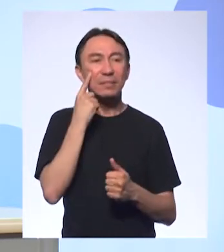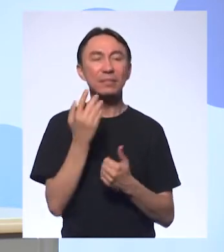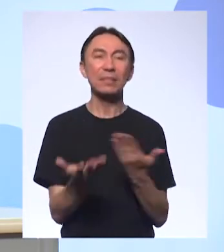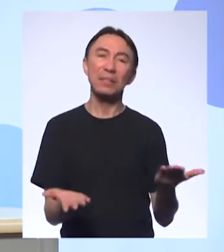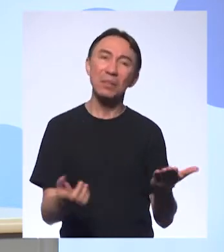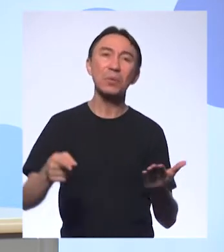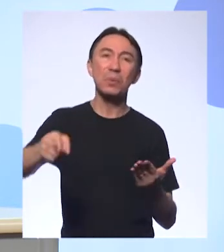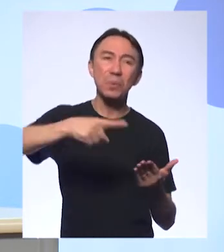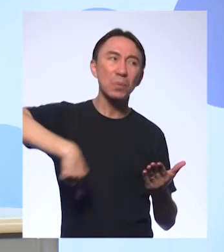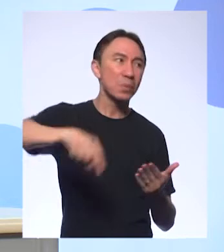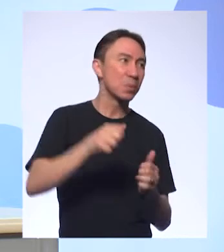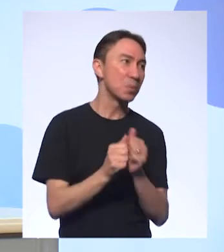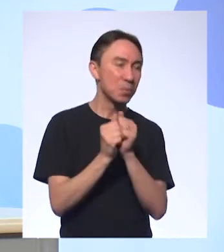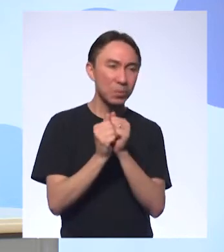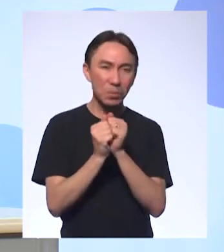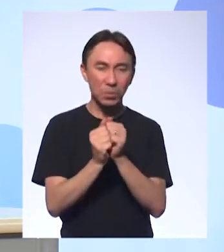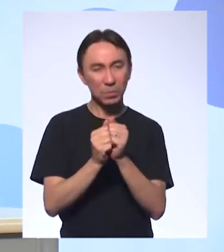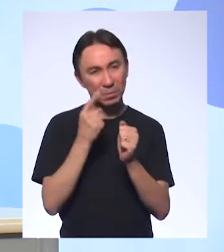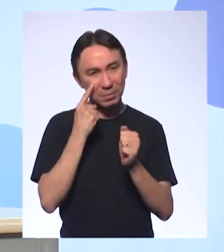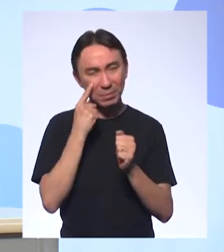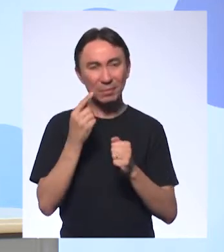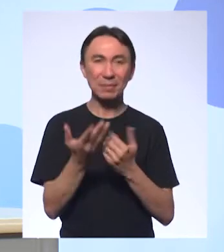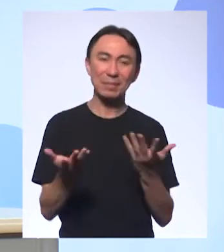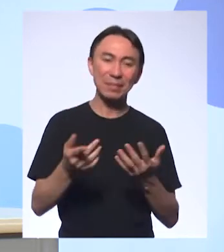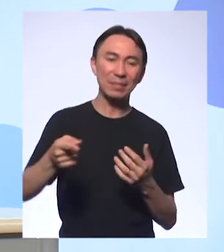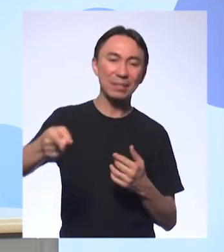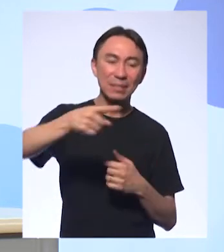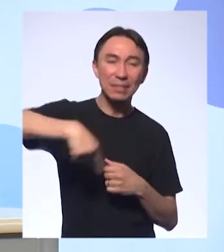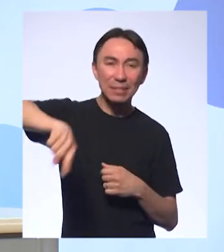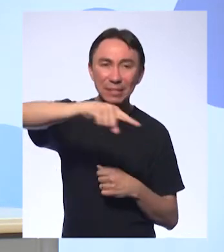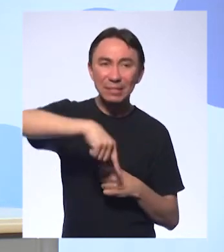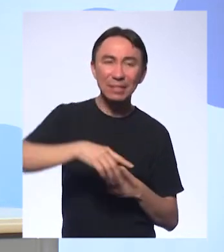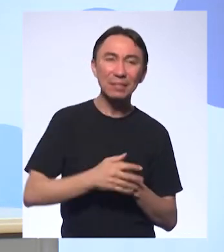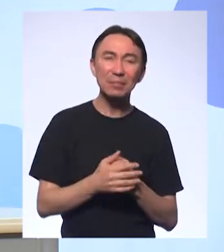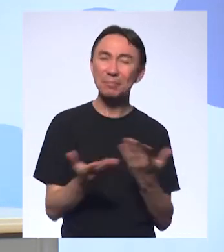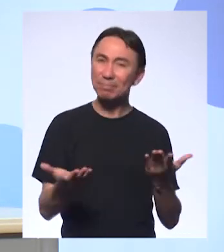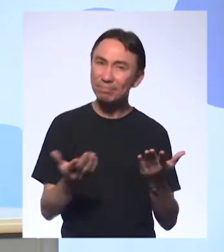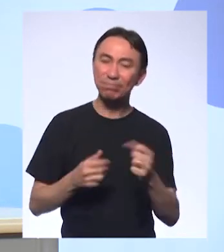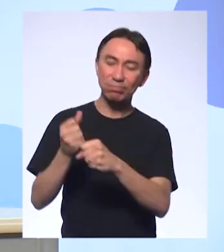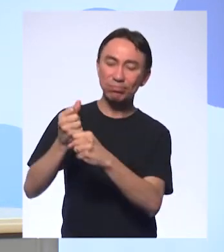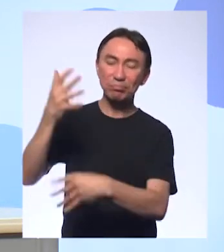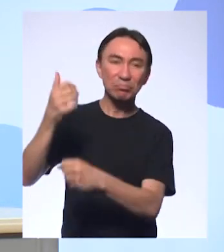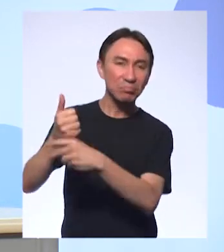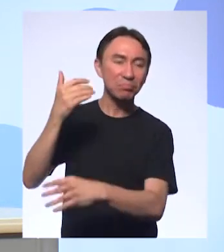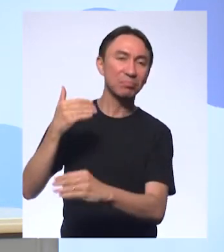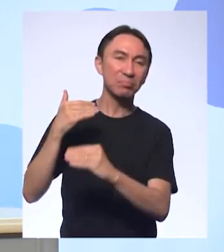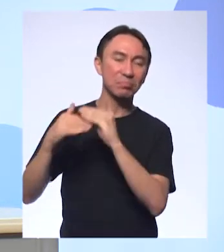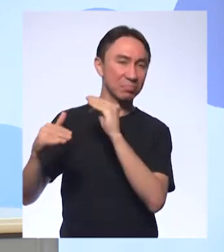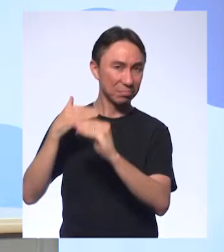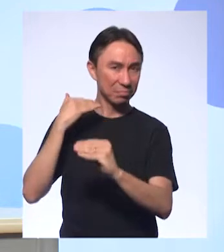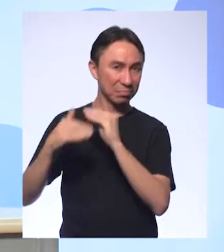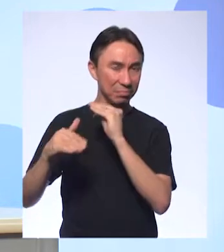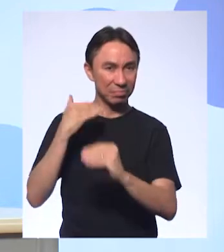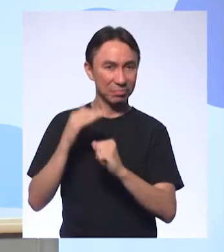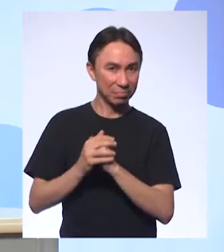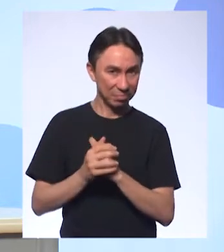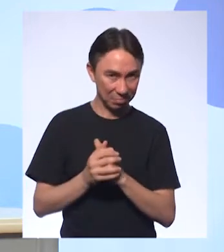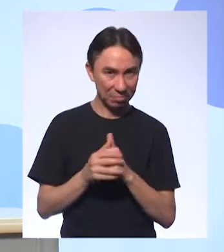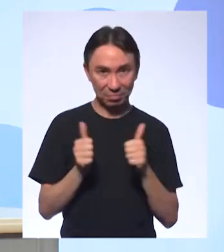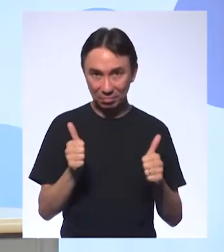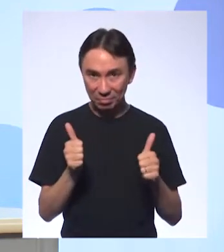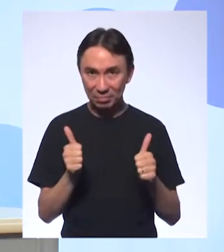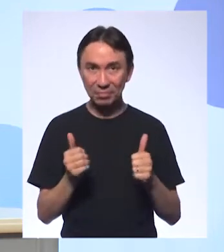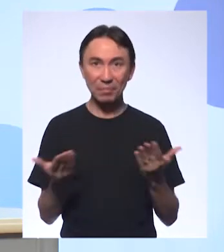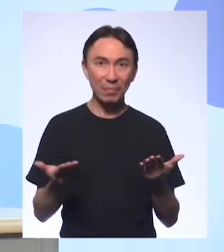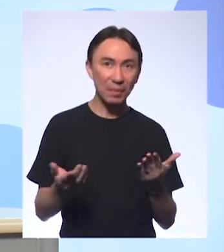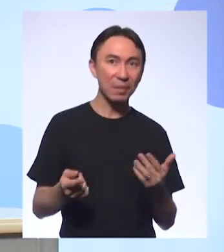eu vou estar aqui na mediação, aqui lendo os chats de vocês. Eu desejo a todos e a nós também uma boa aula. O Feliz